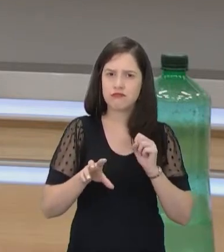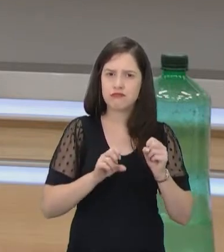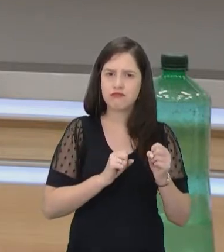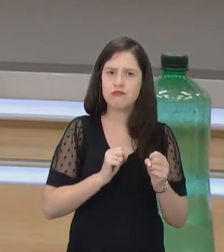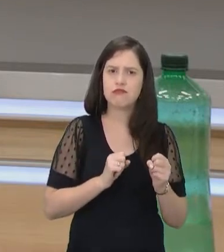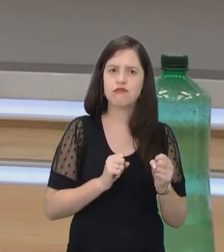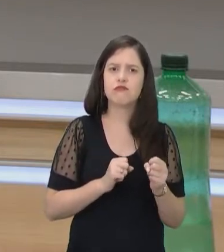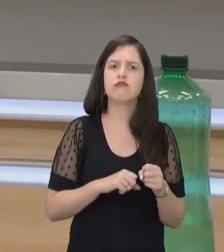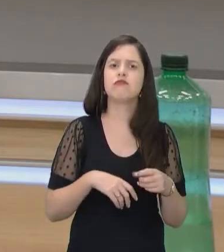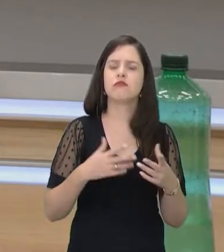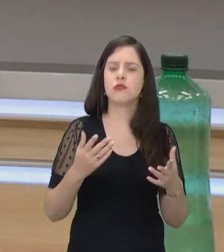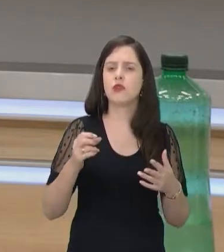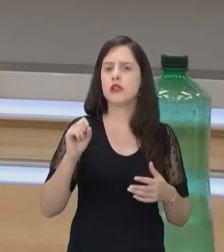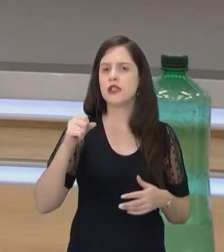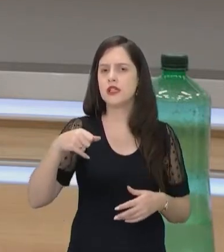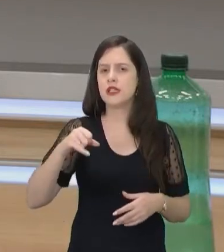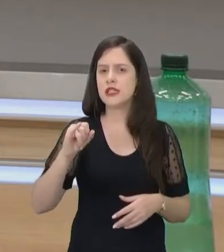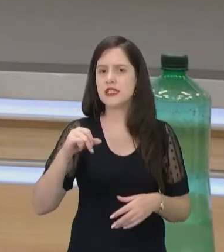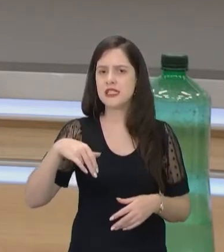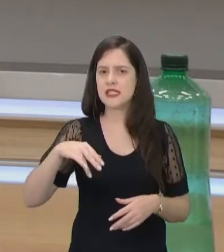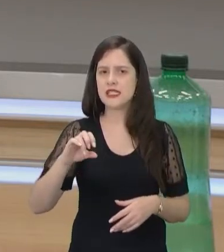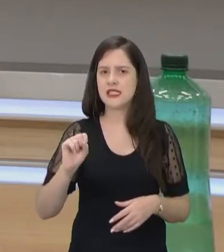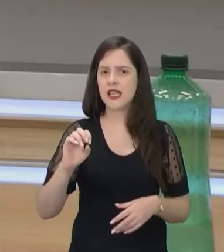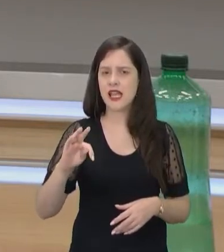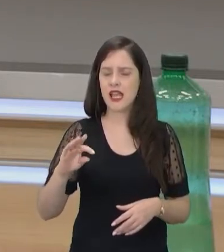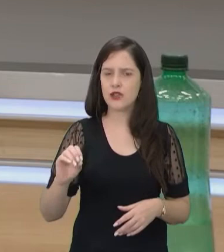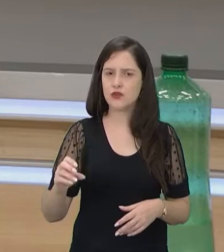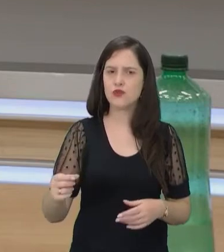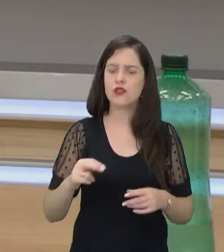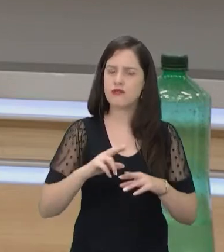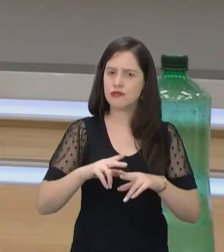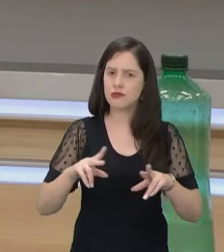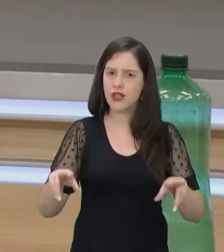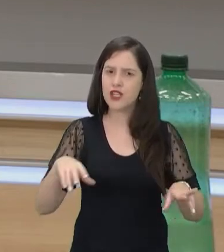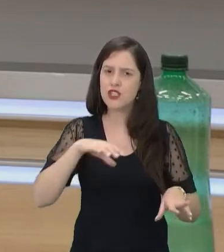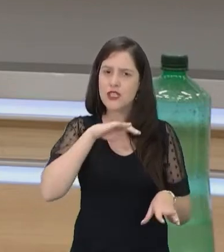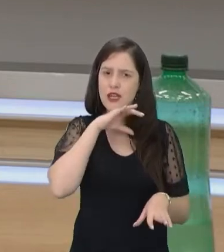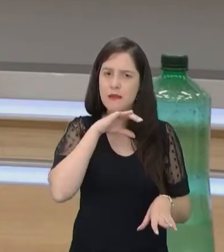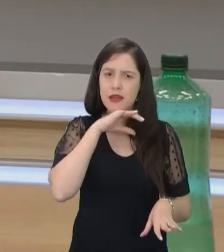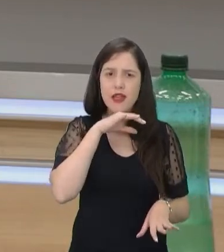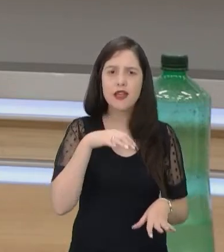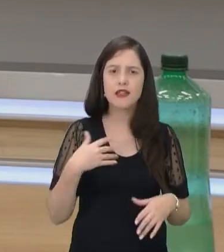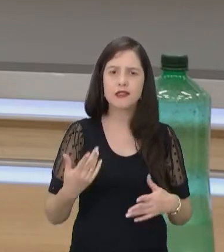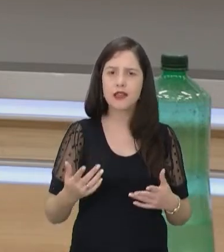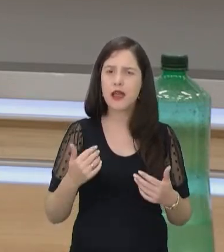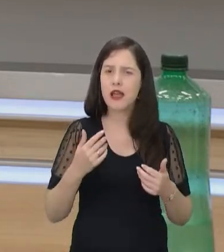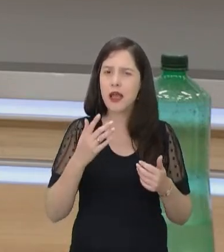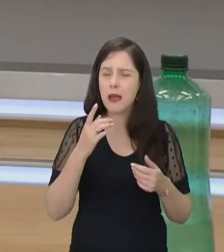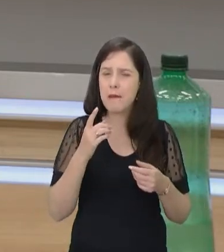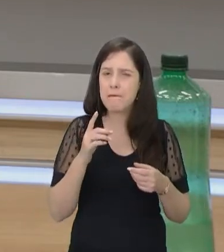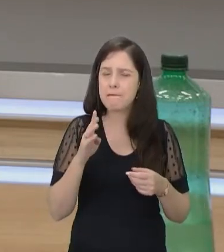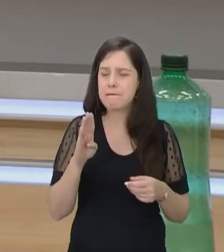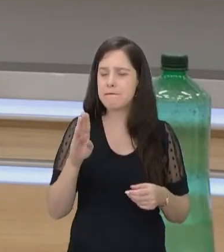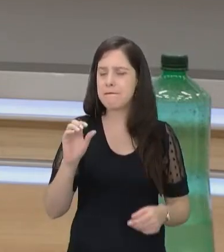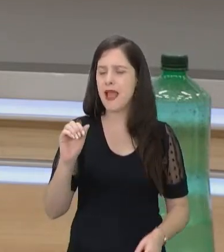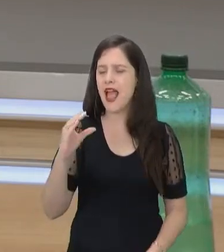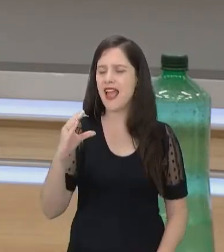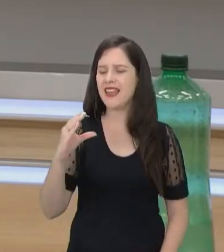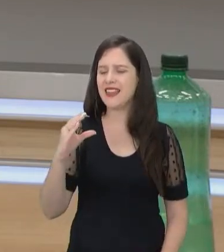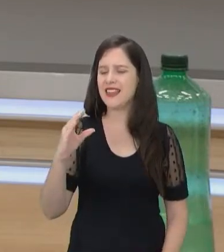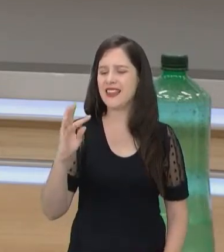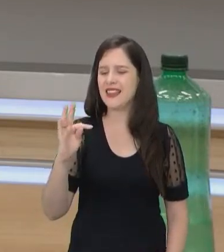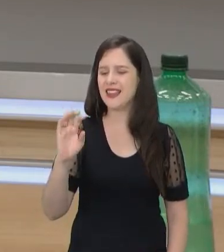transmitir, insetos, sejam roedores e diferentes outros tipos de animais, ou até mesmo quando a gente pensa em bactérias, porque quando a gente pensa